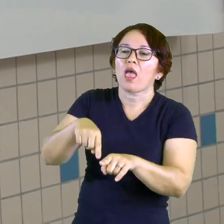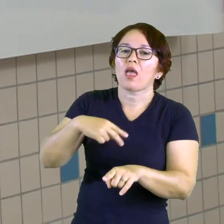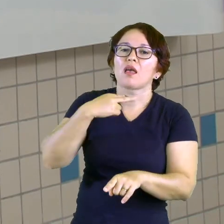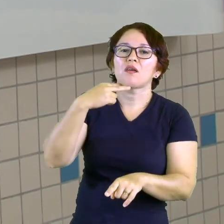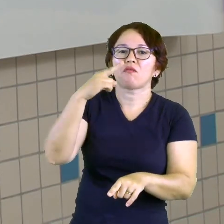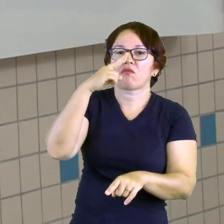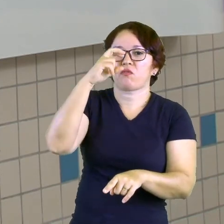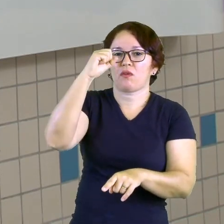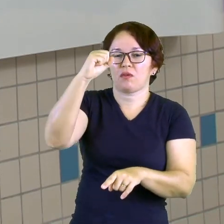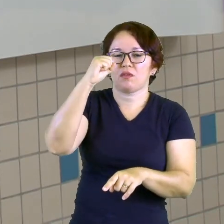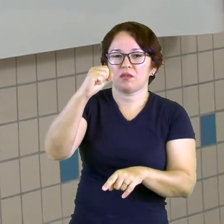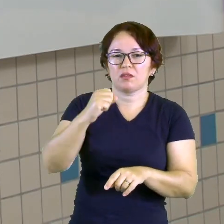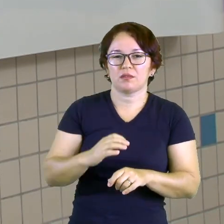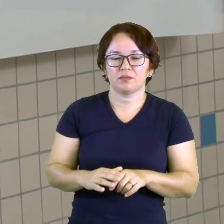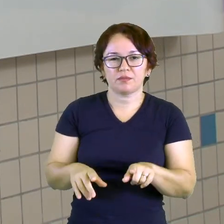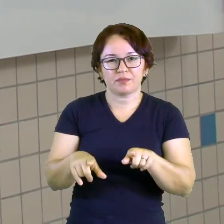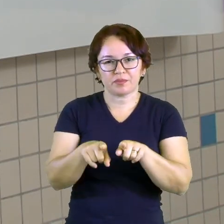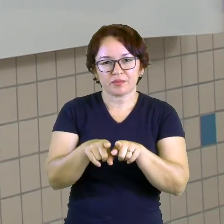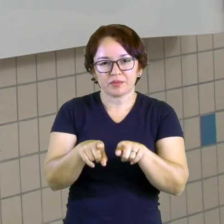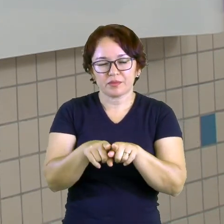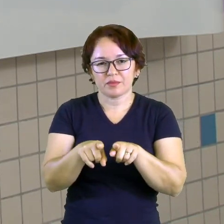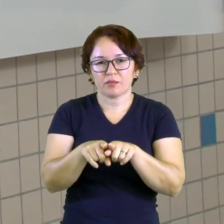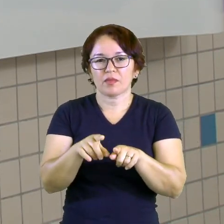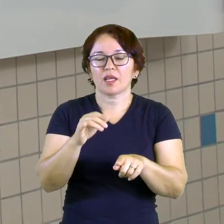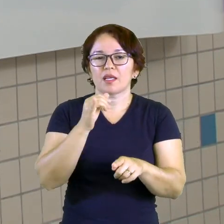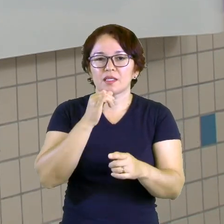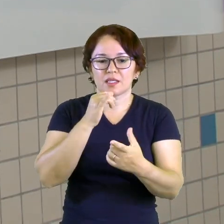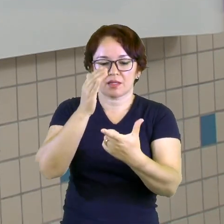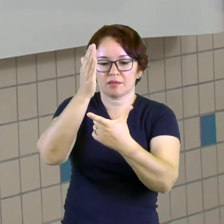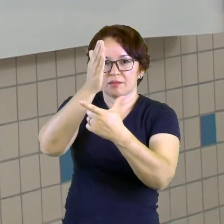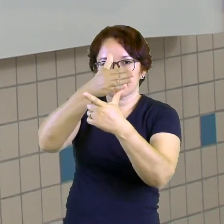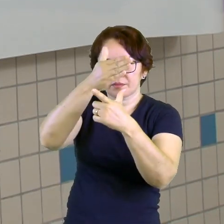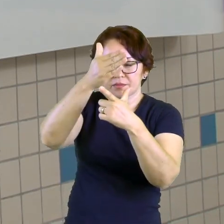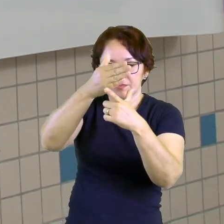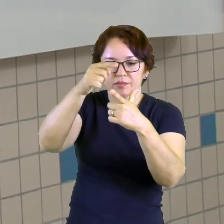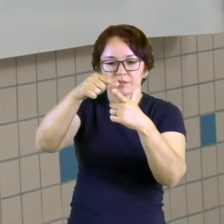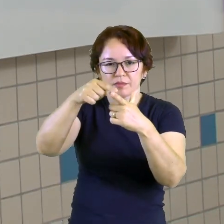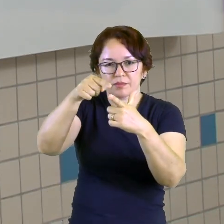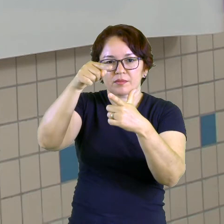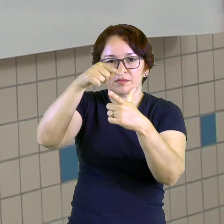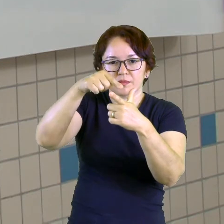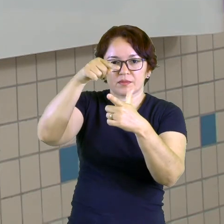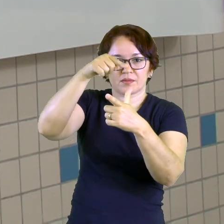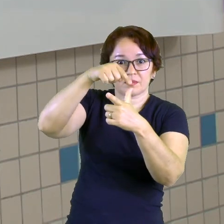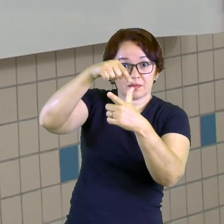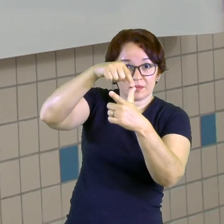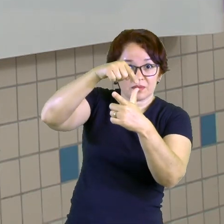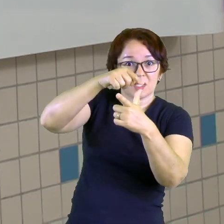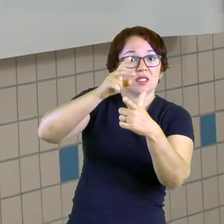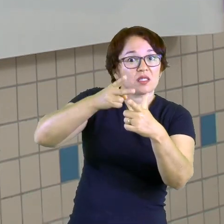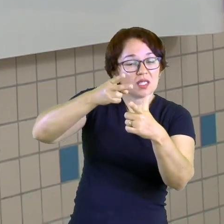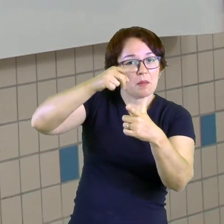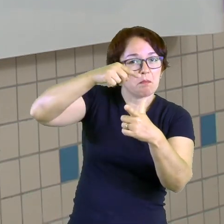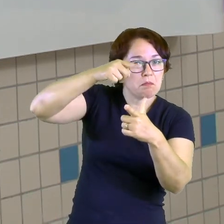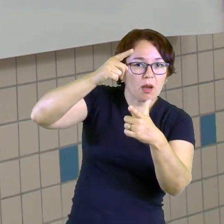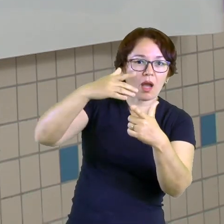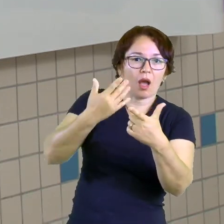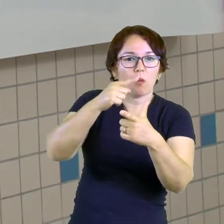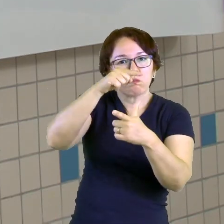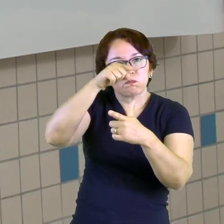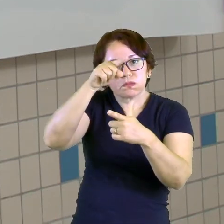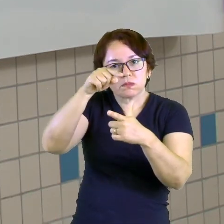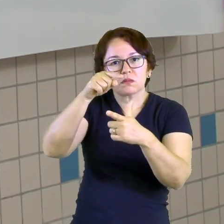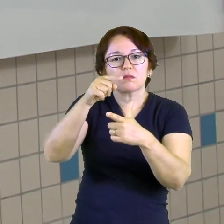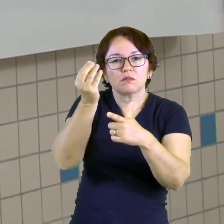Outra dica. Toda proparoxítona é acentuada. Também vimos sobre